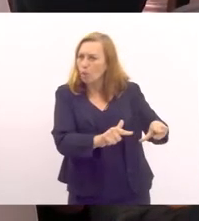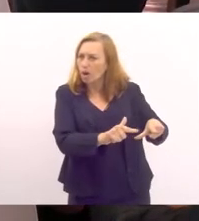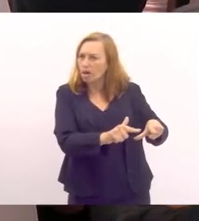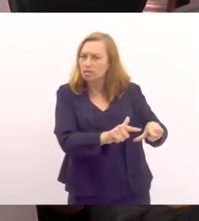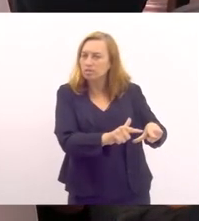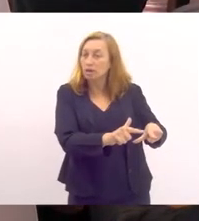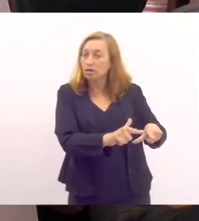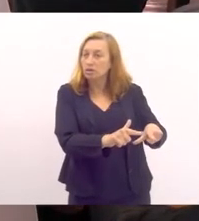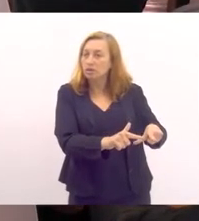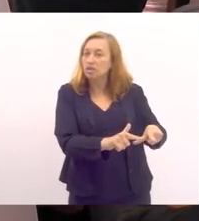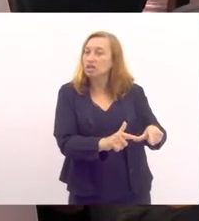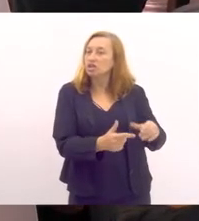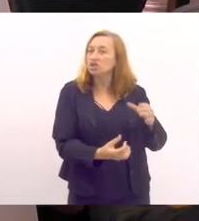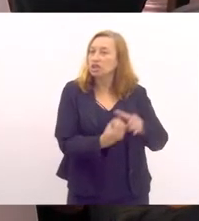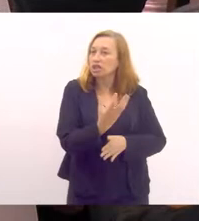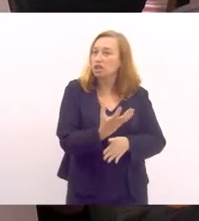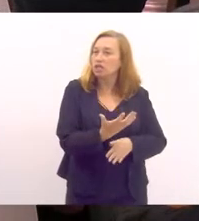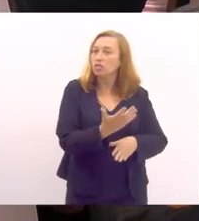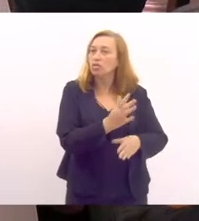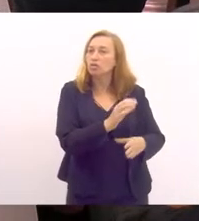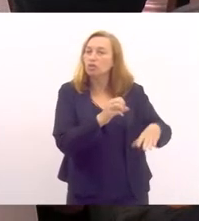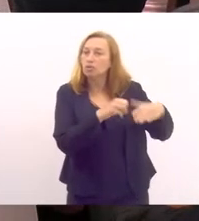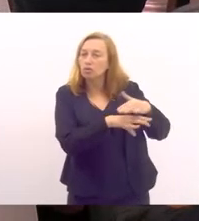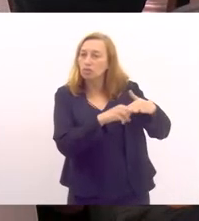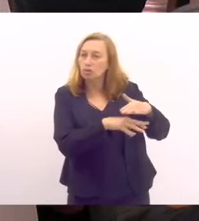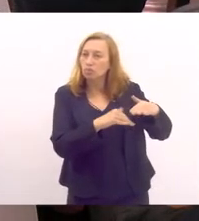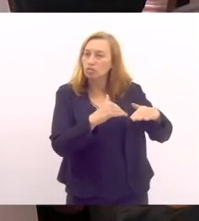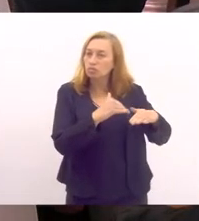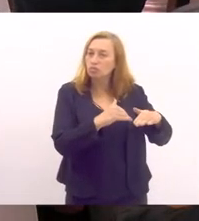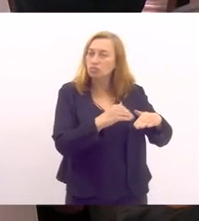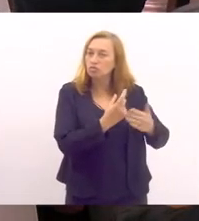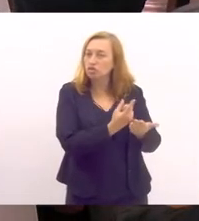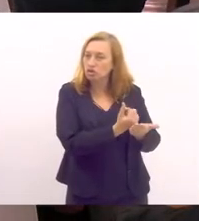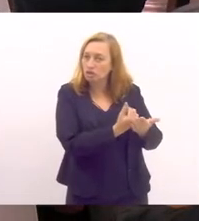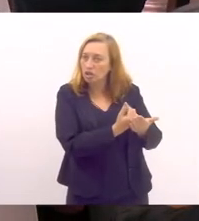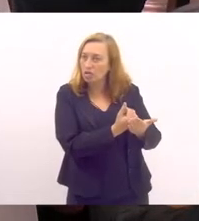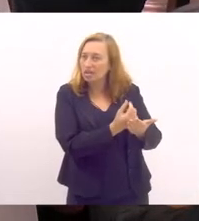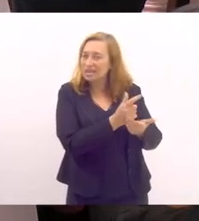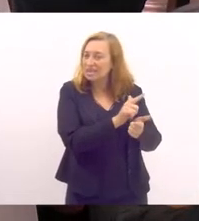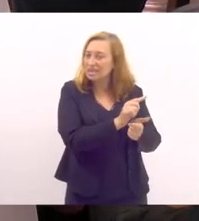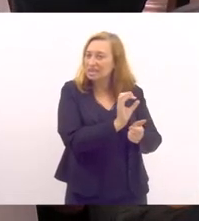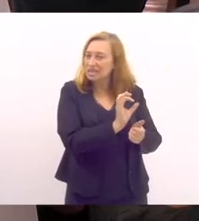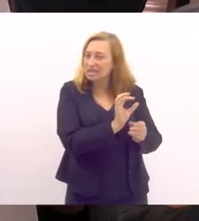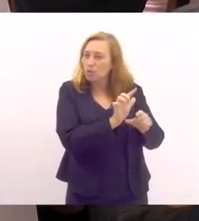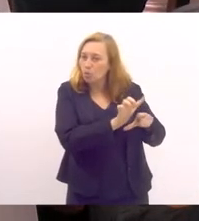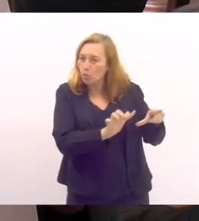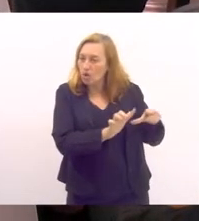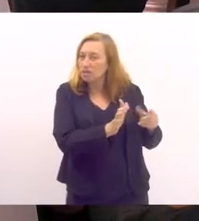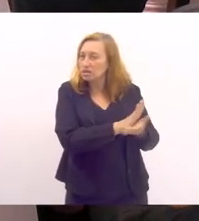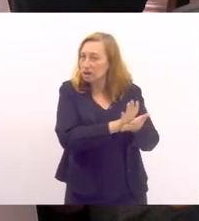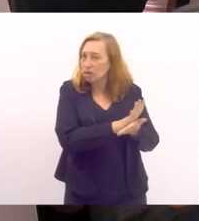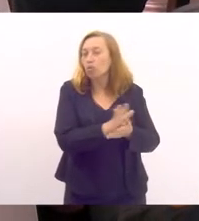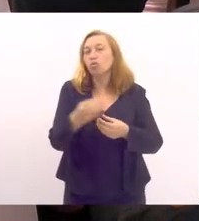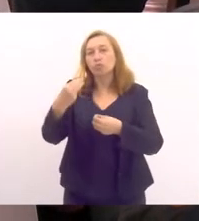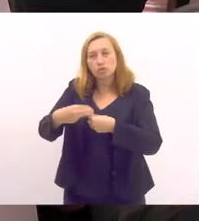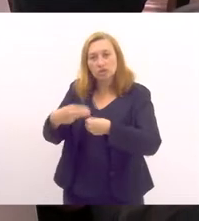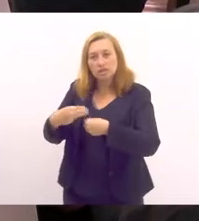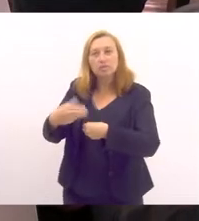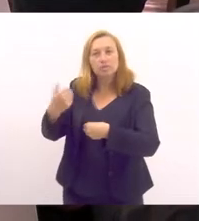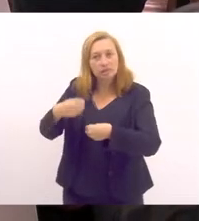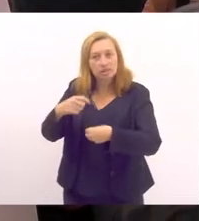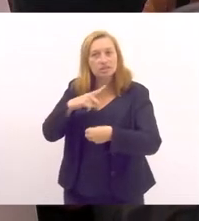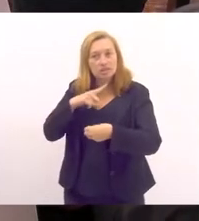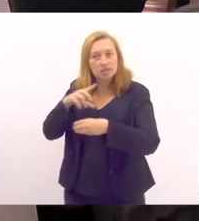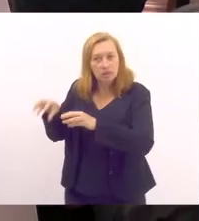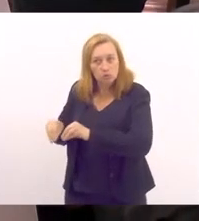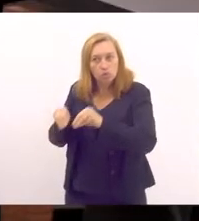a gente faz o fundo municipal, a gente não pode ter o fundo zerado. O município, no caso do fundo do municipal, ele precisa aportar algum recurso